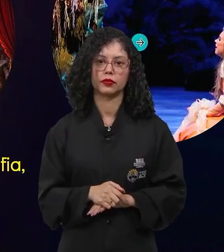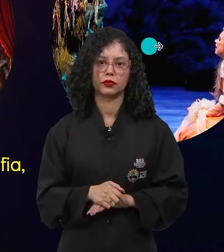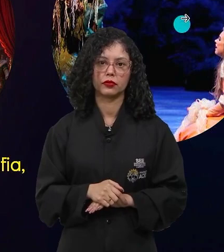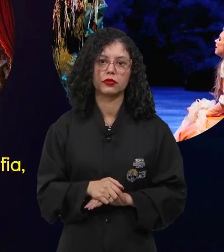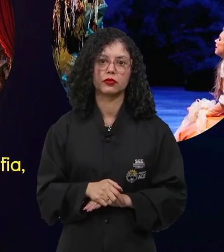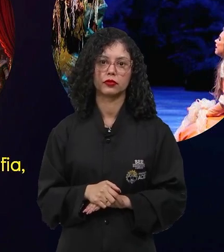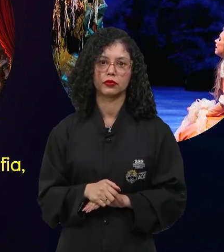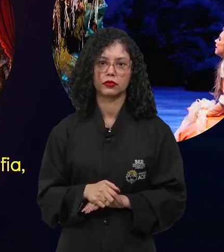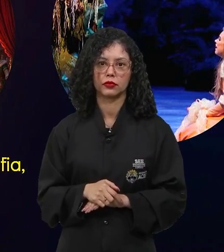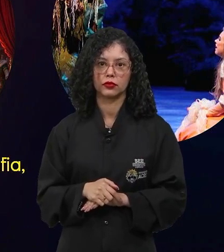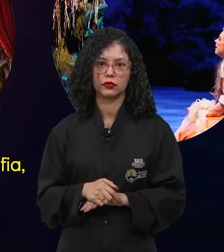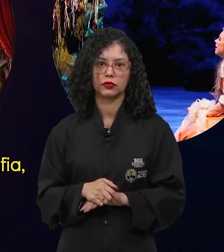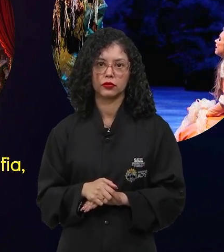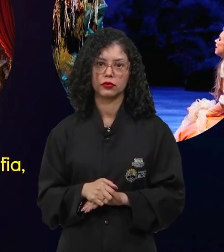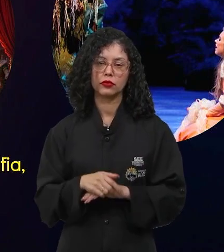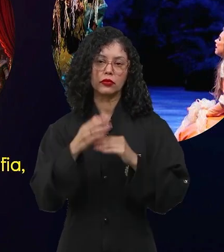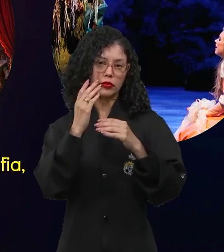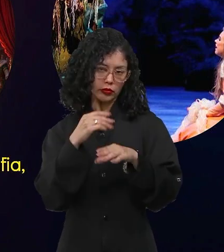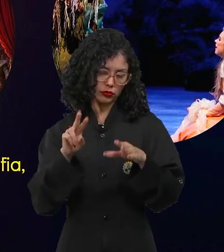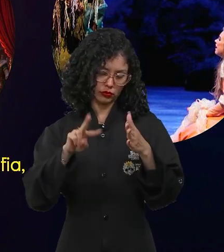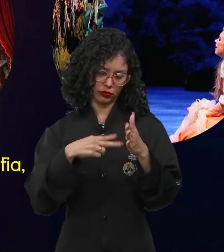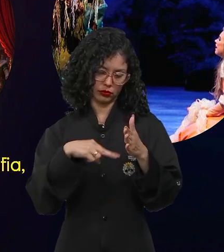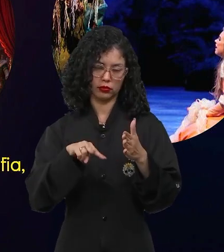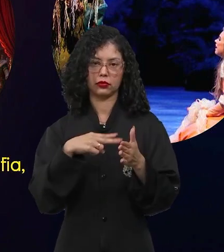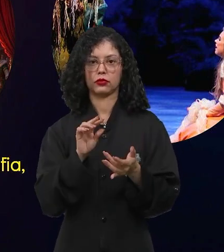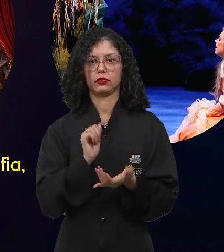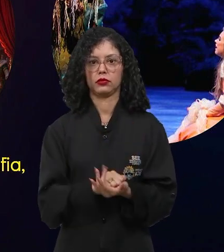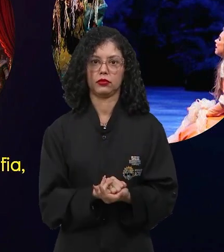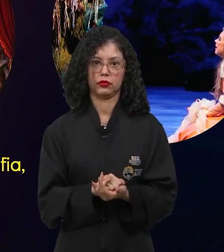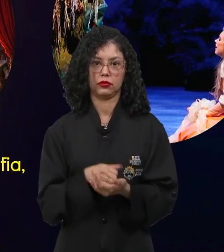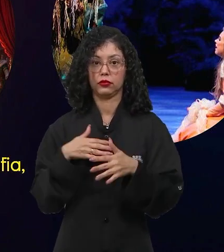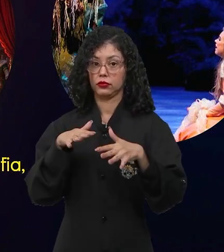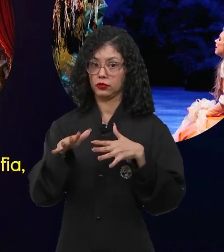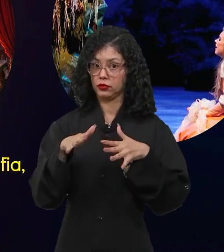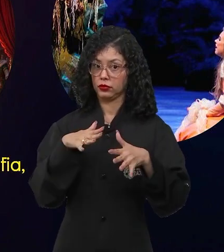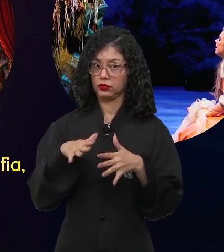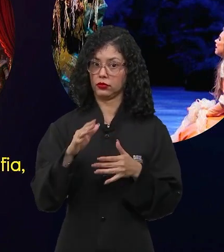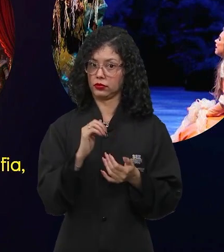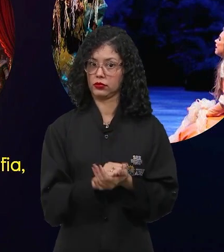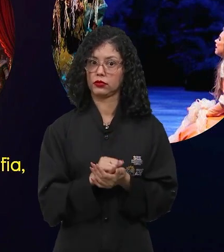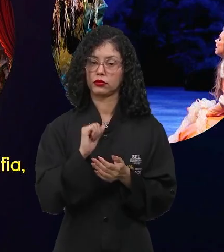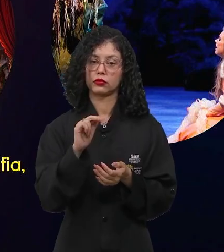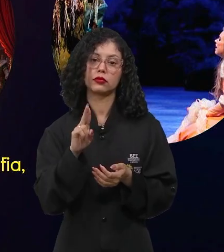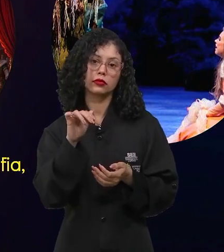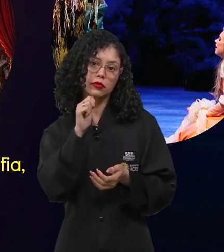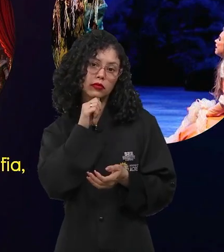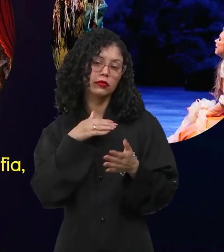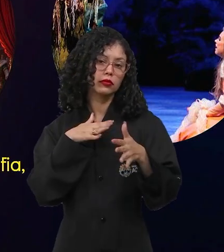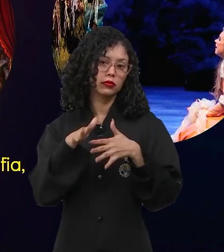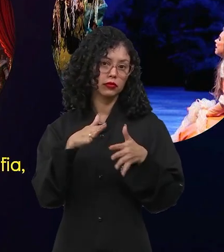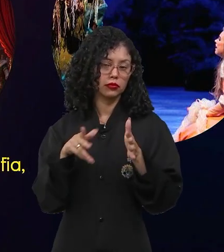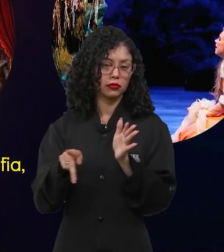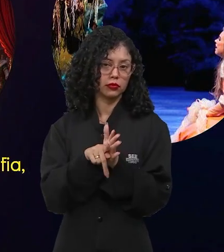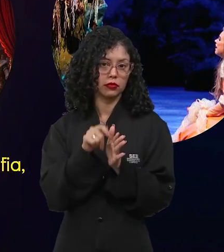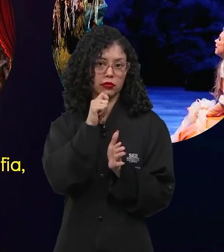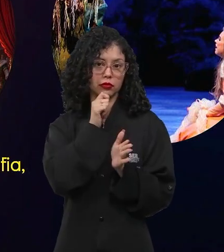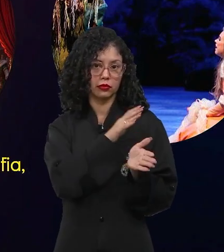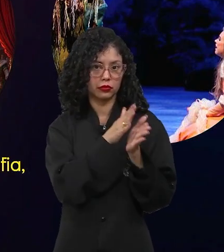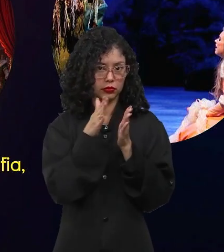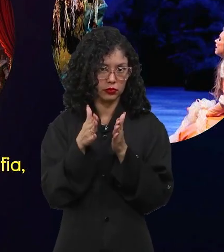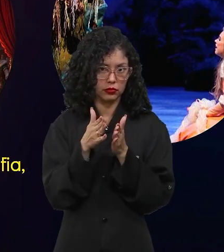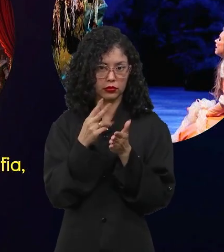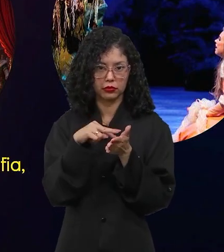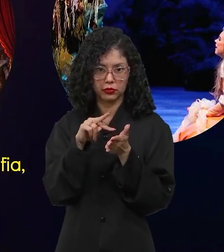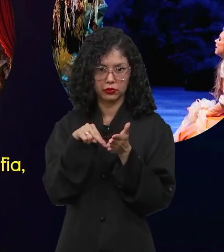musical. E vem as coreografias, balé e o movimento cênico, que é a parte